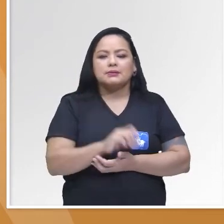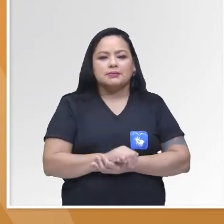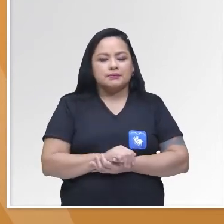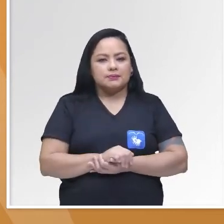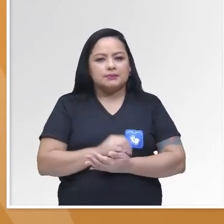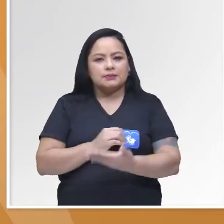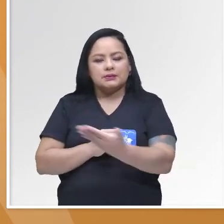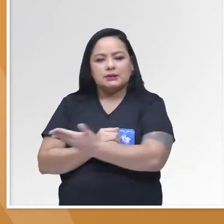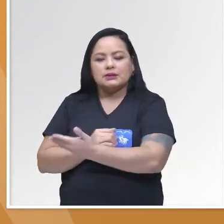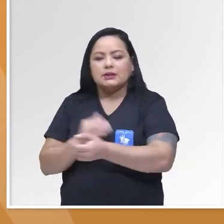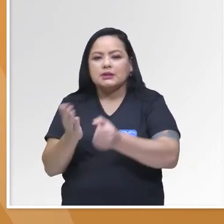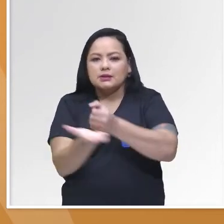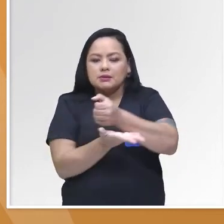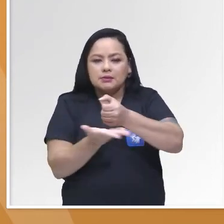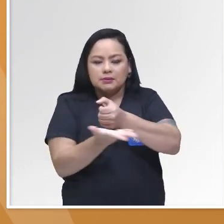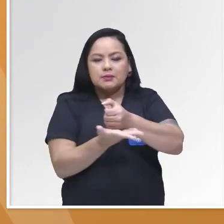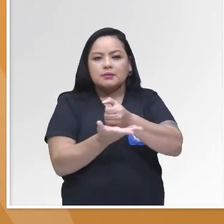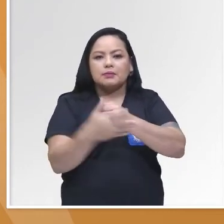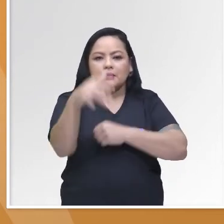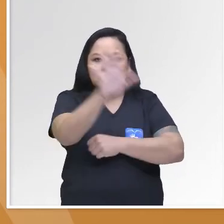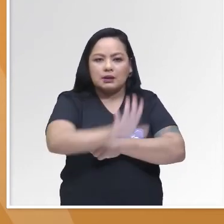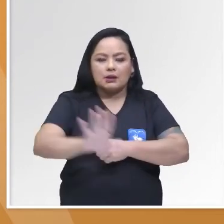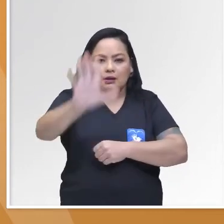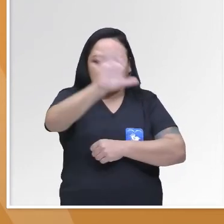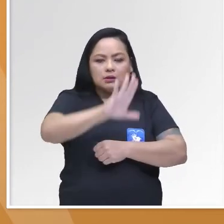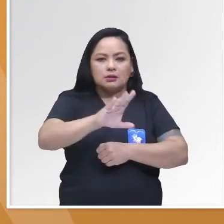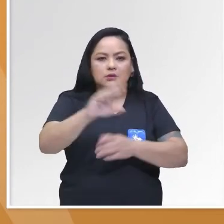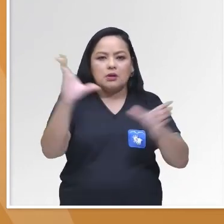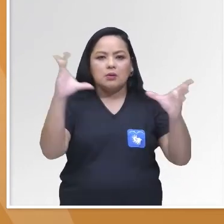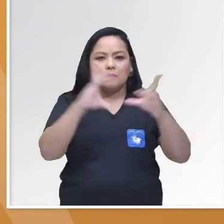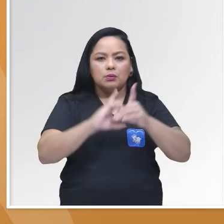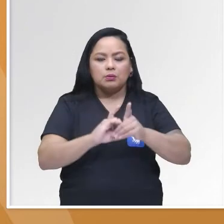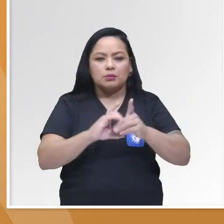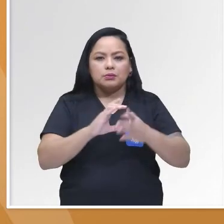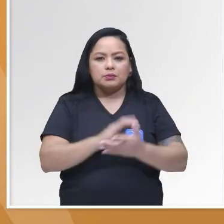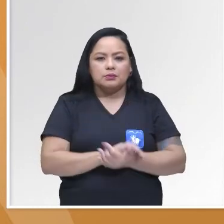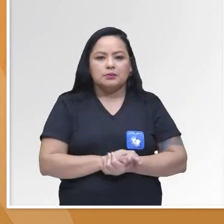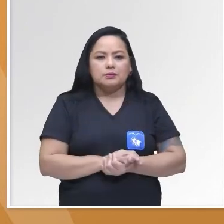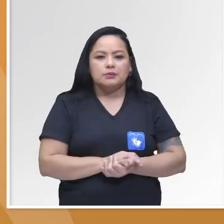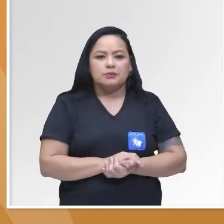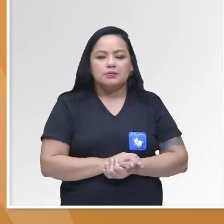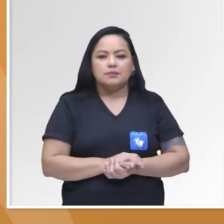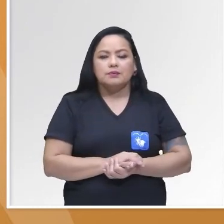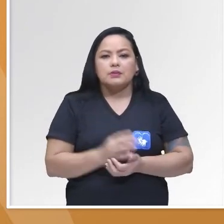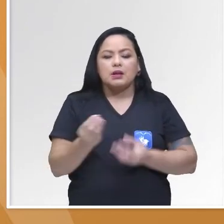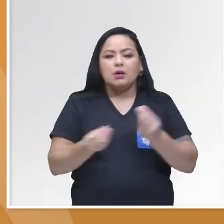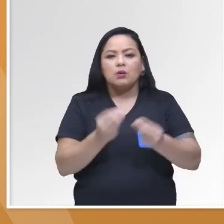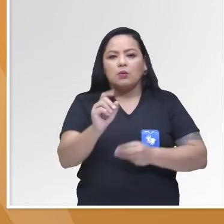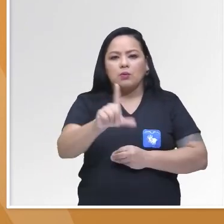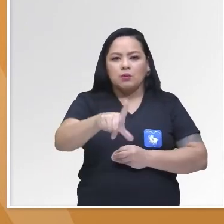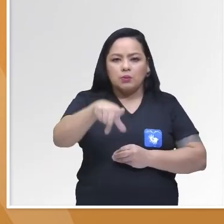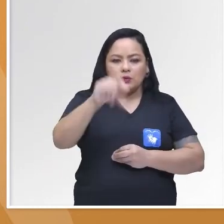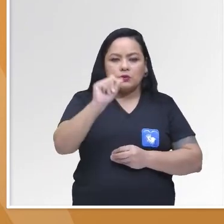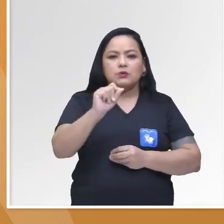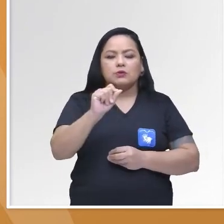desse princípio geral da democracia. É a tomada de